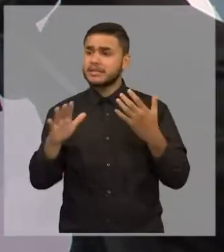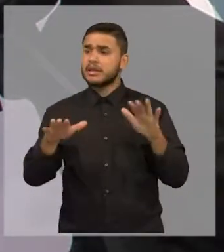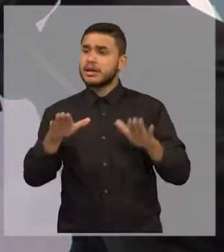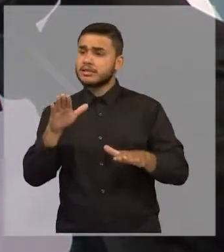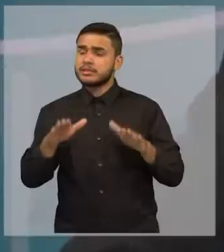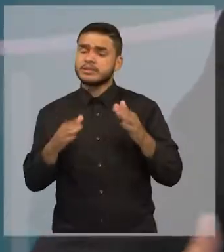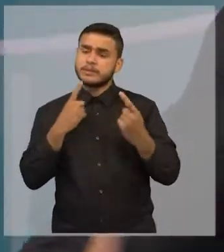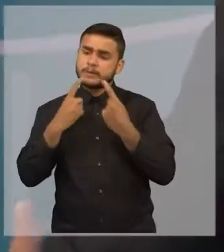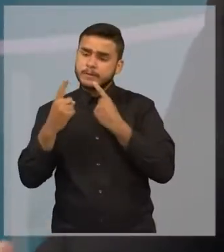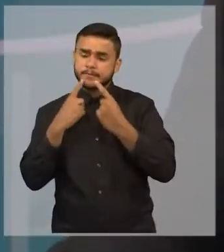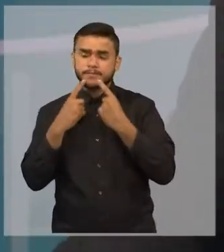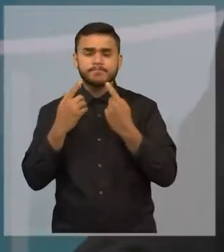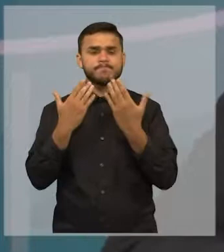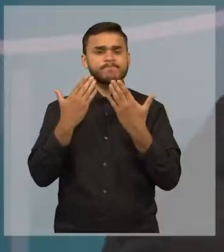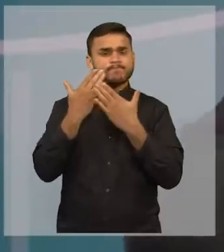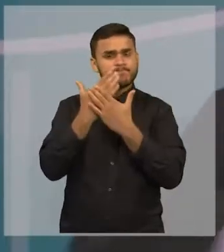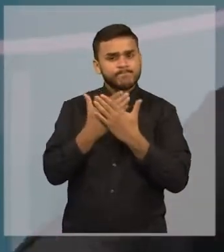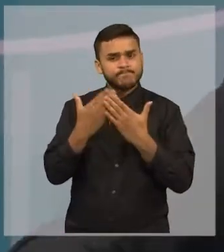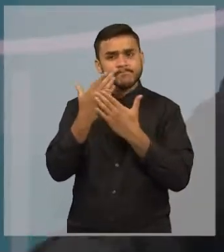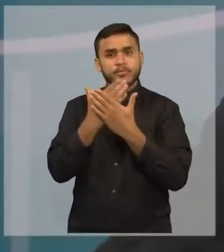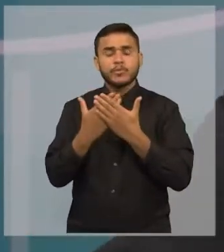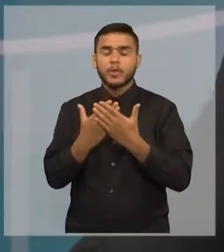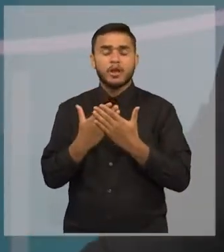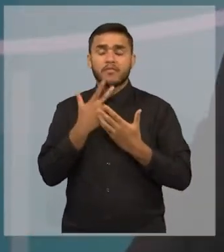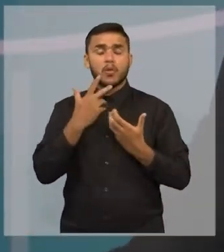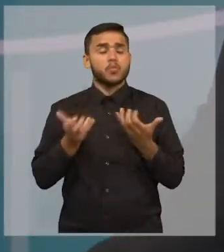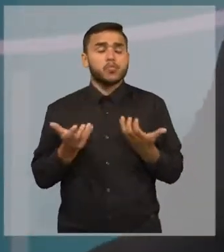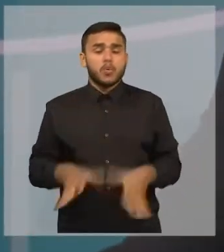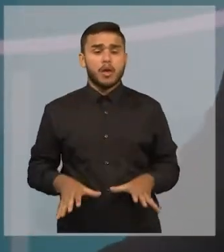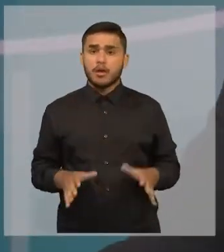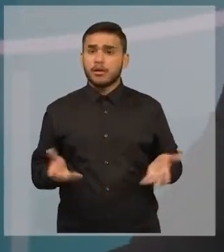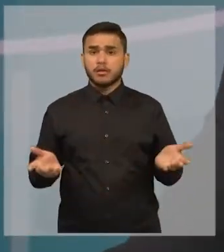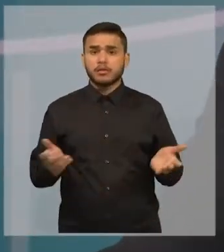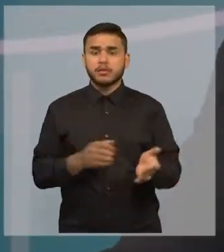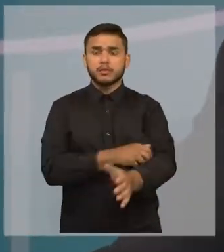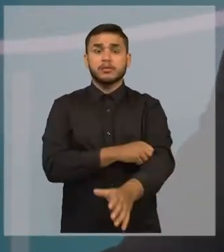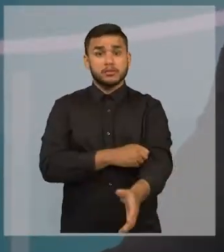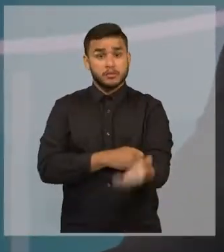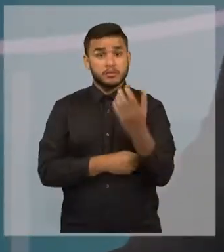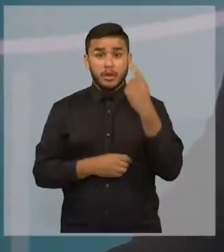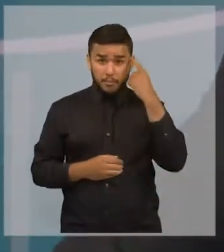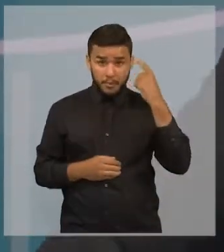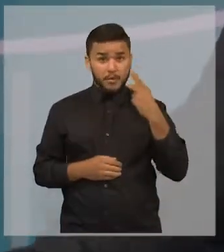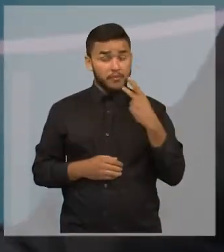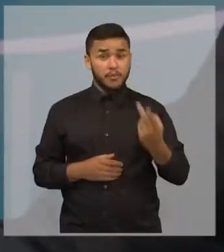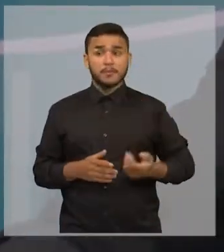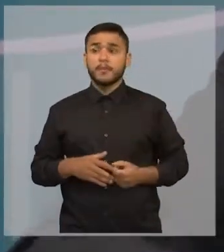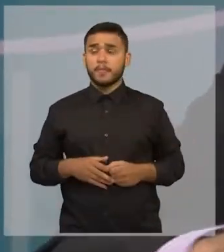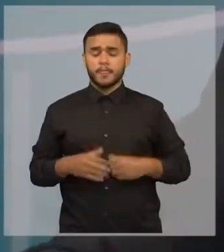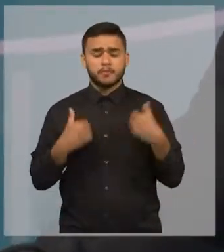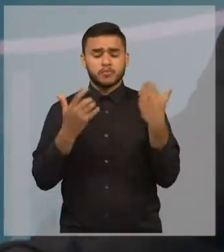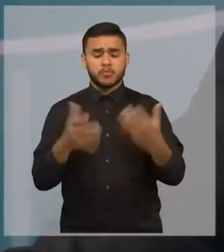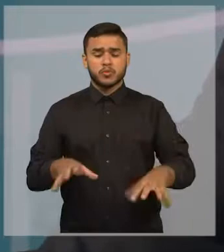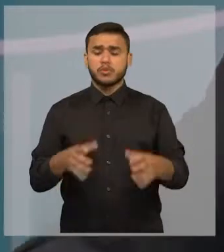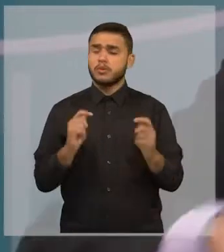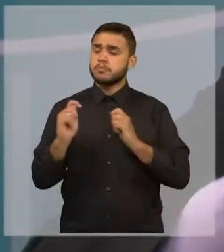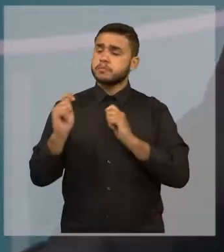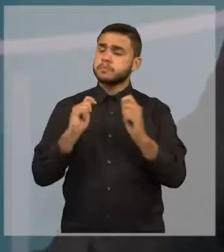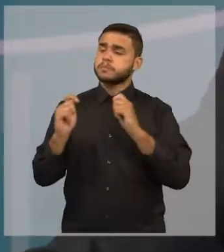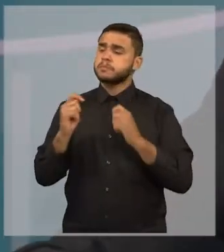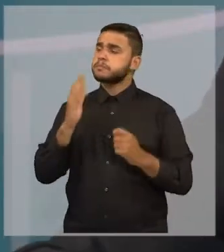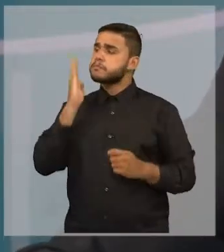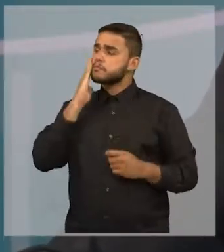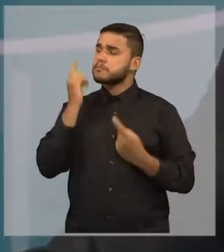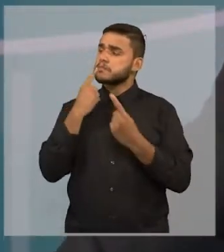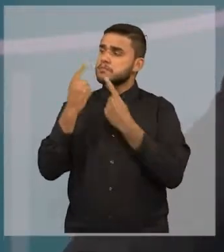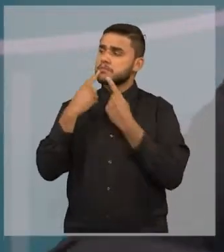tem que saber conversar, tem que negociar. E isso ele não admite. Ele disse ontem, justificando as palavras dele, não, eu não quero saber de negociata, não quero